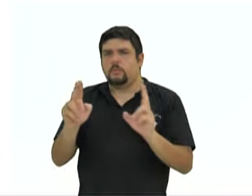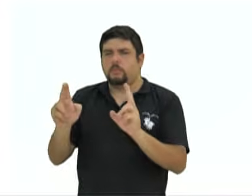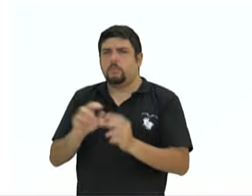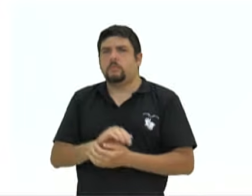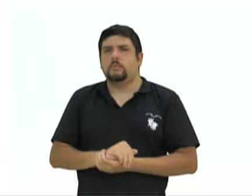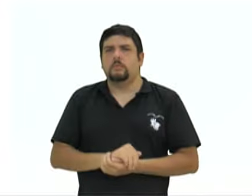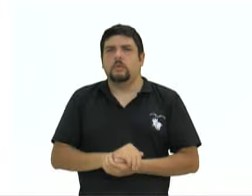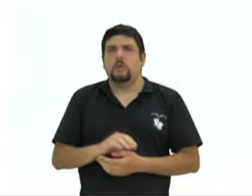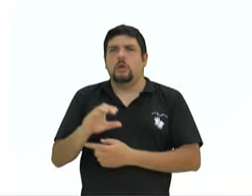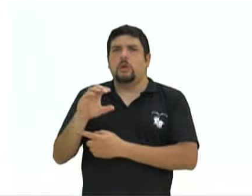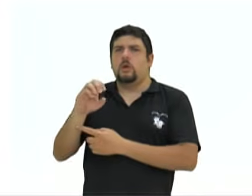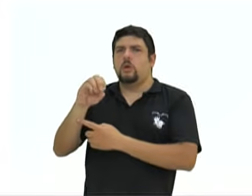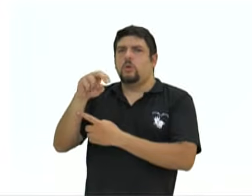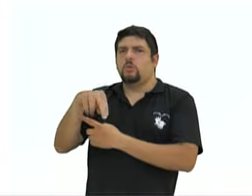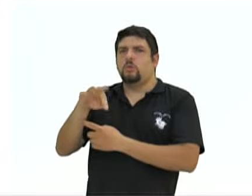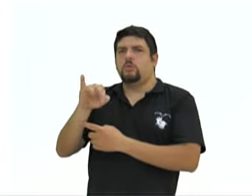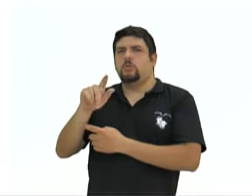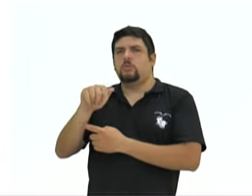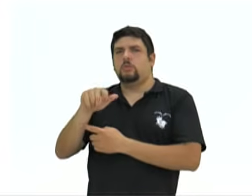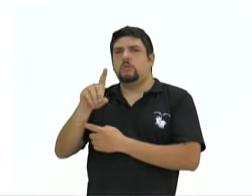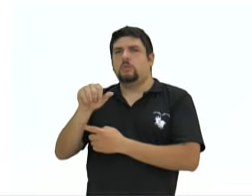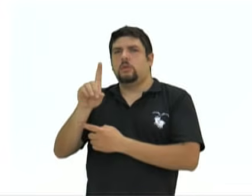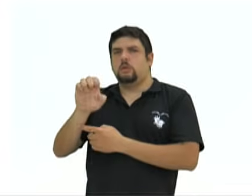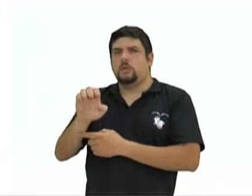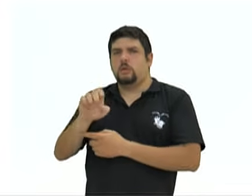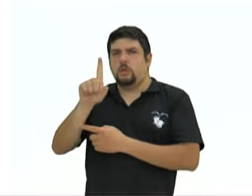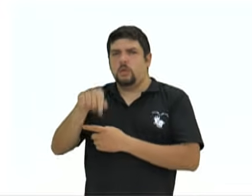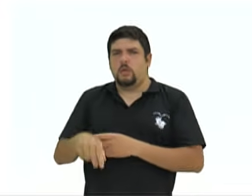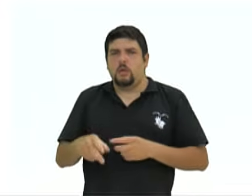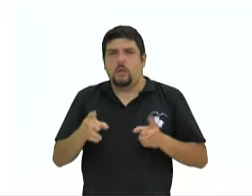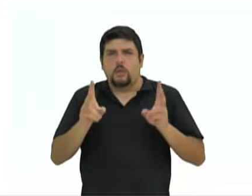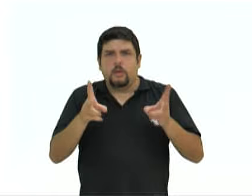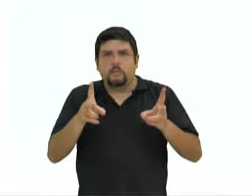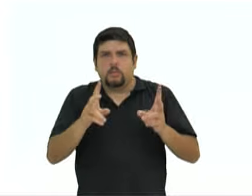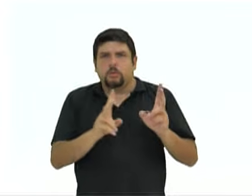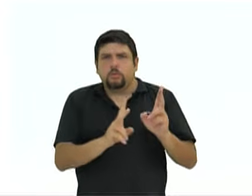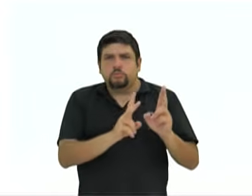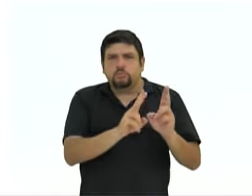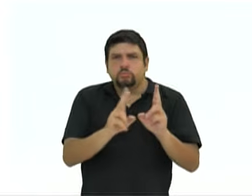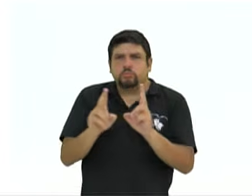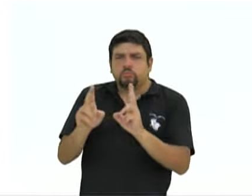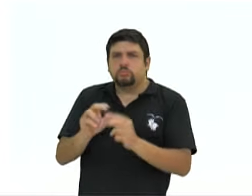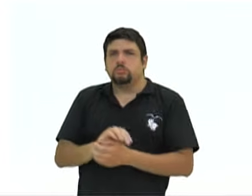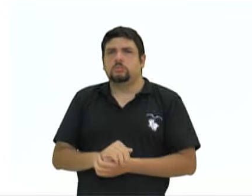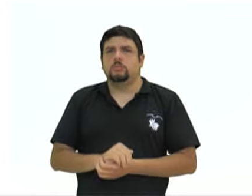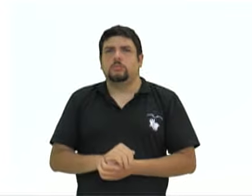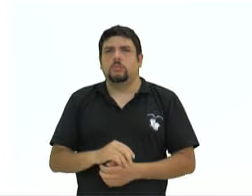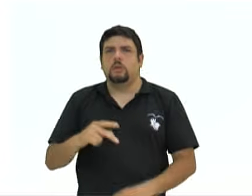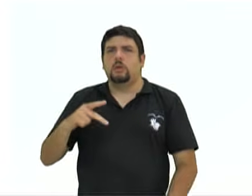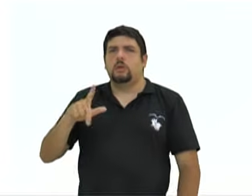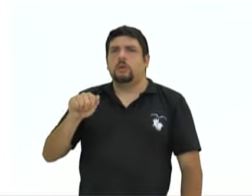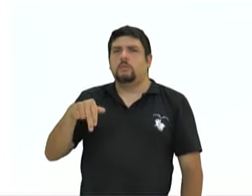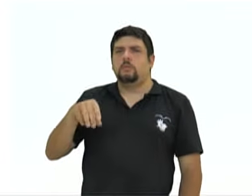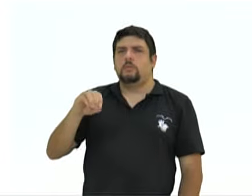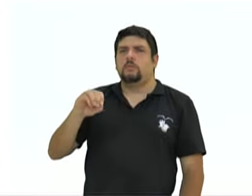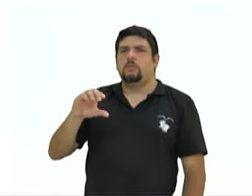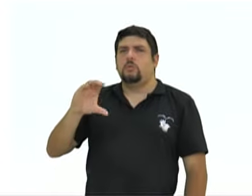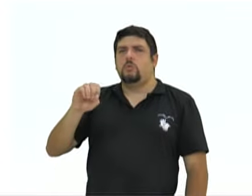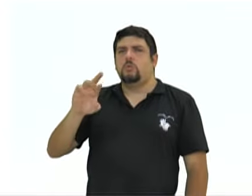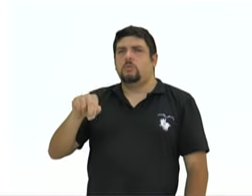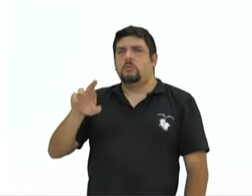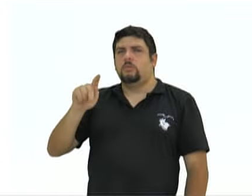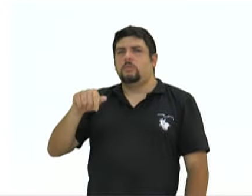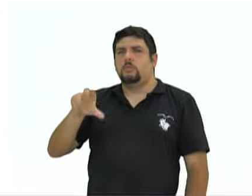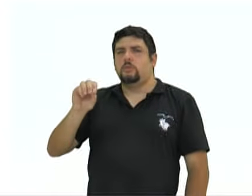contiguidade. Era quando o plano fracionava a mesma cena? Presta atenção. Plano e contraplano. Era quando a cena ou sequência de qualquer